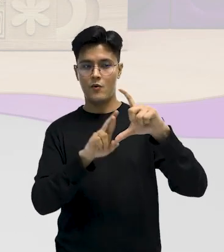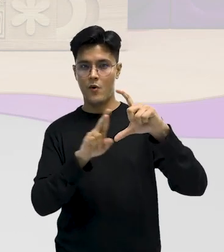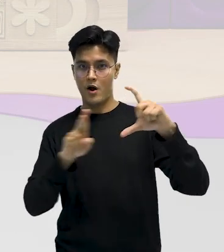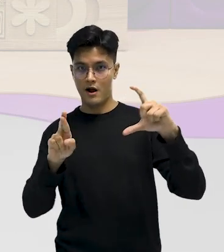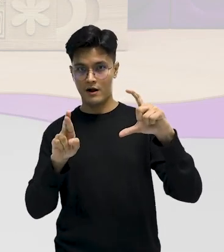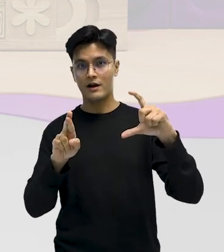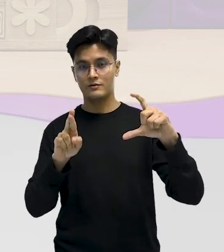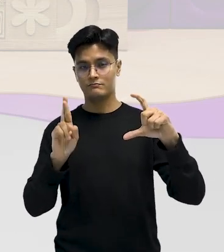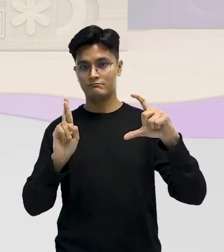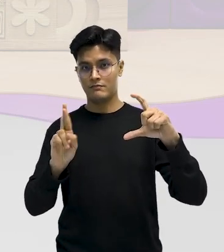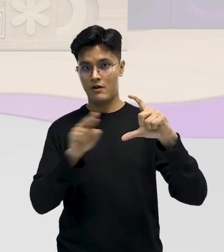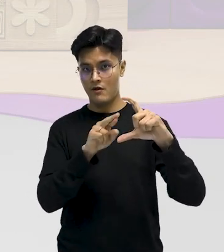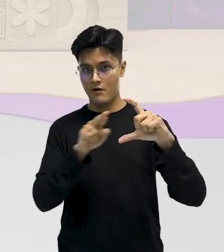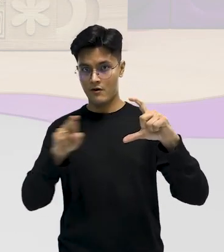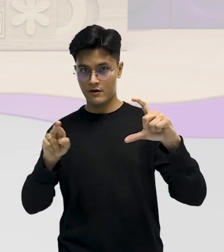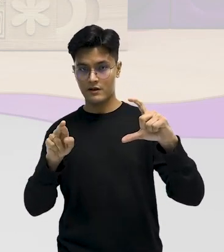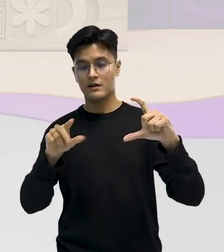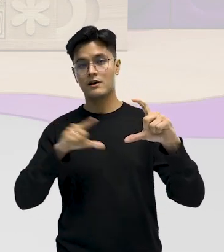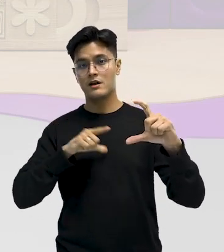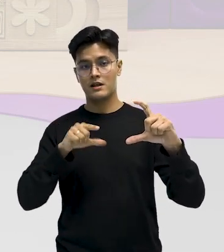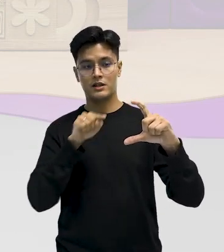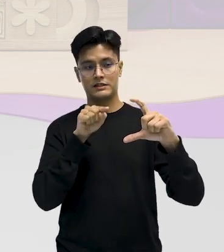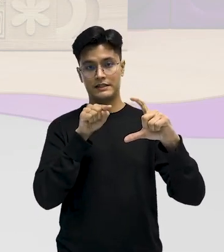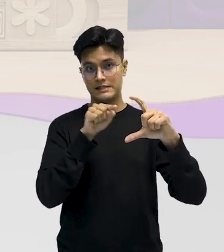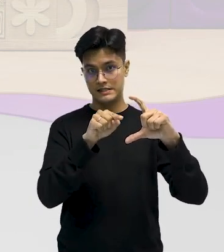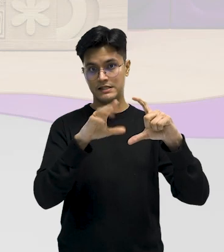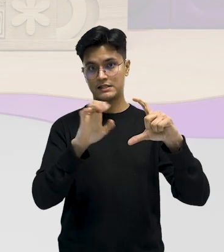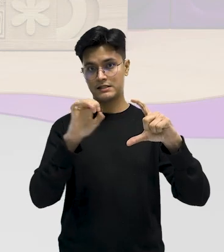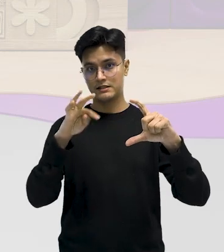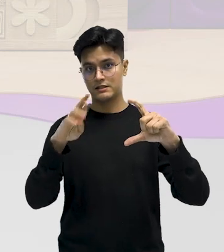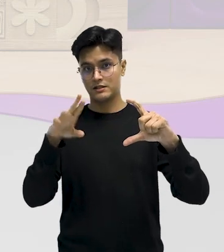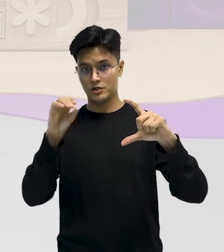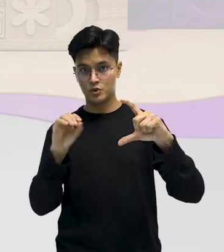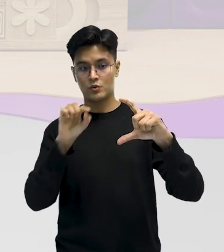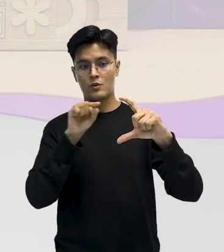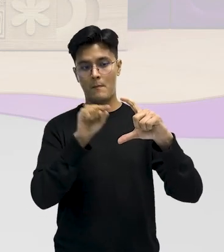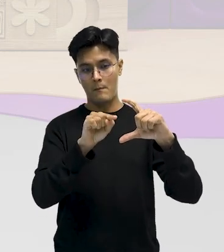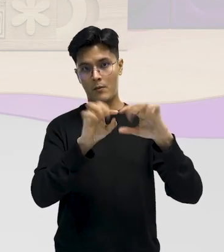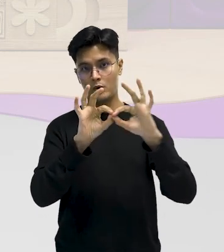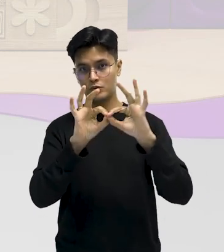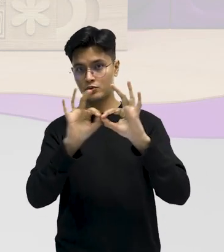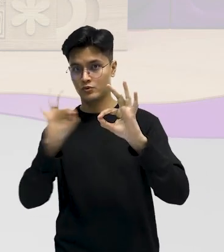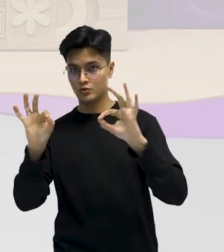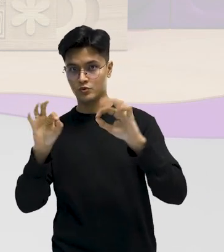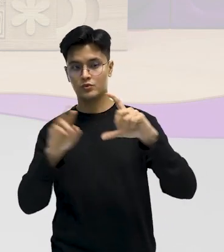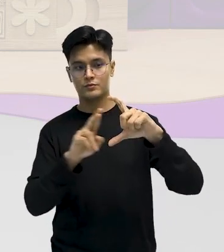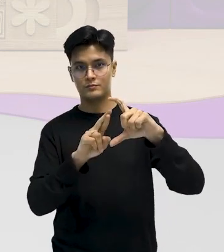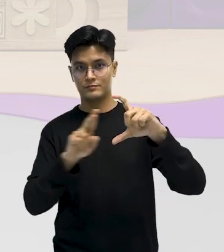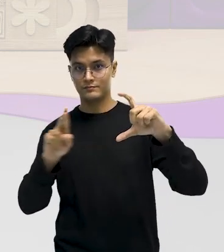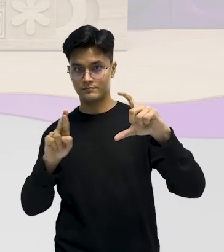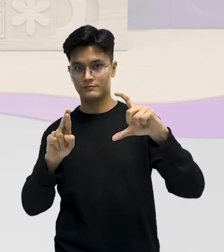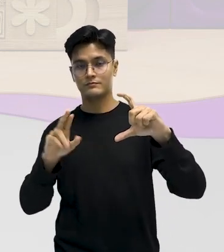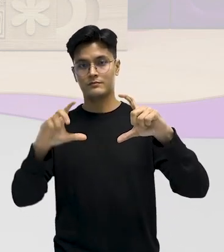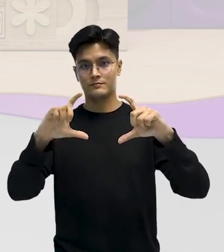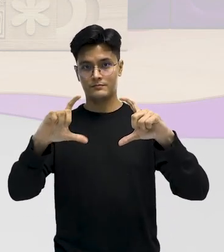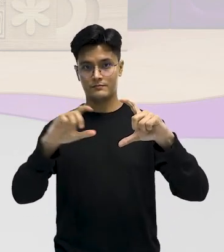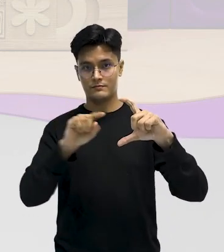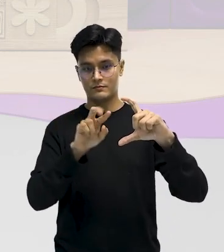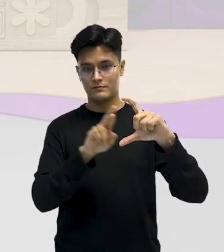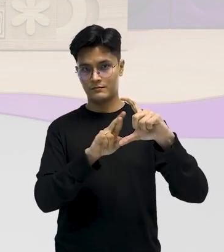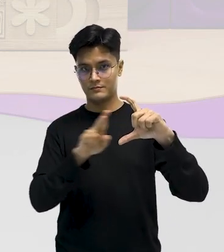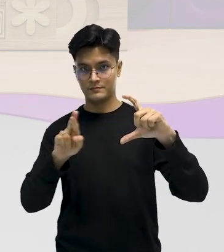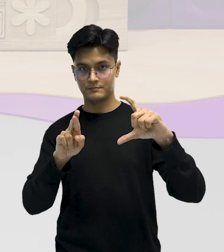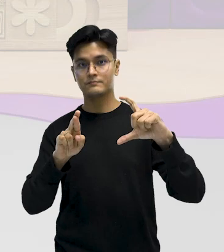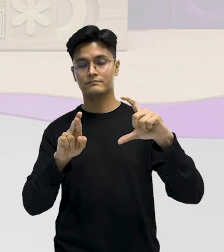R, que é o segmento de reta que vai do centro a qualquer ponto pertencente à circunferência, tá? E o